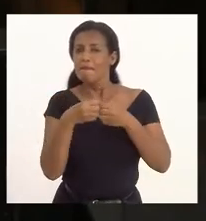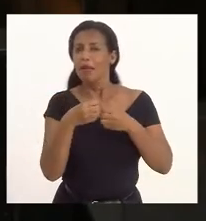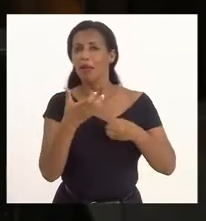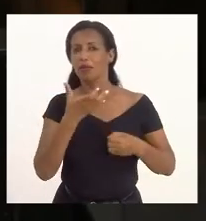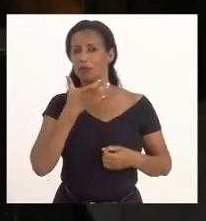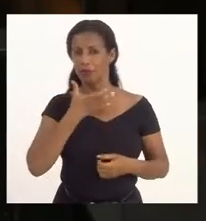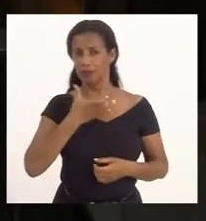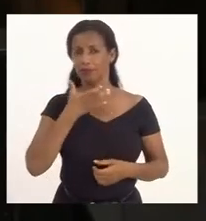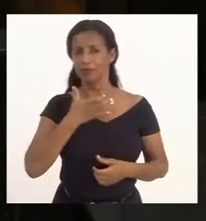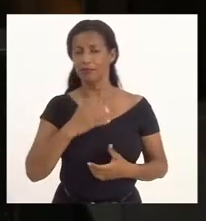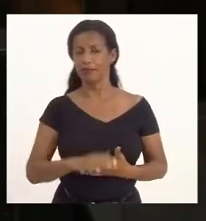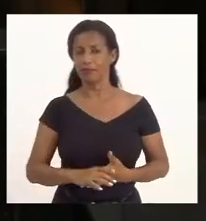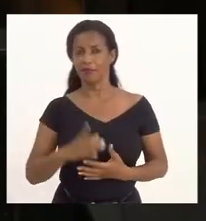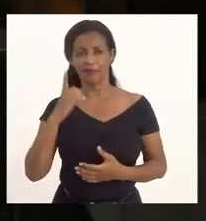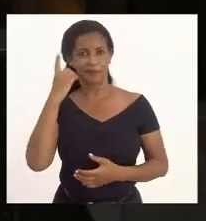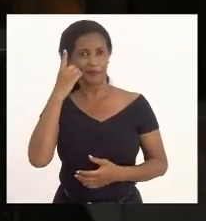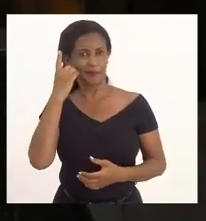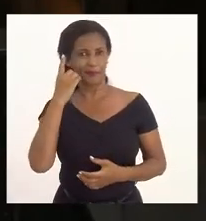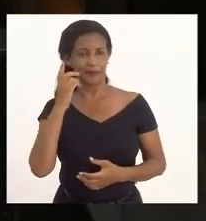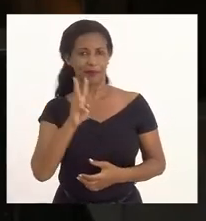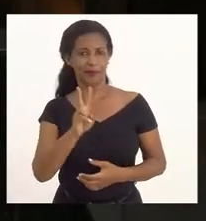Natal, deputado Val.